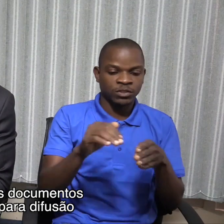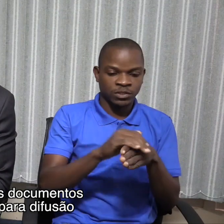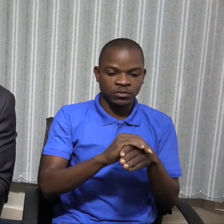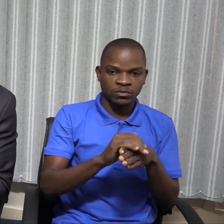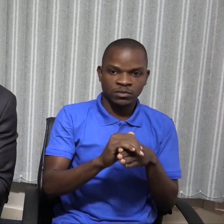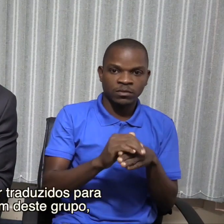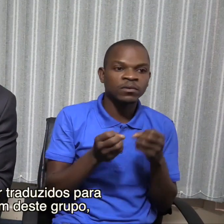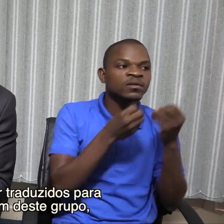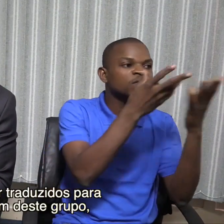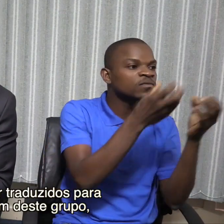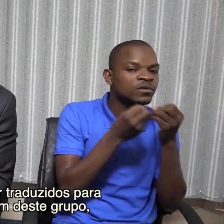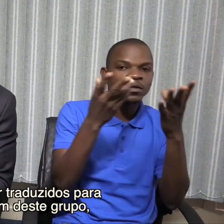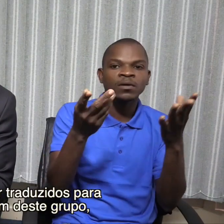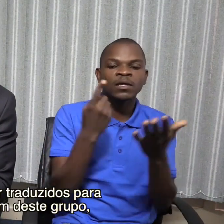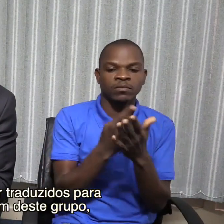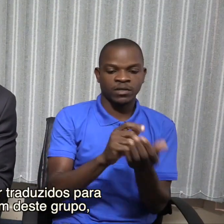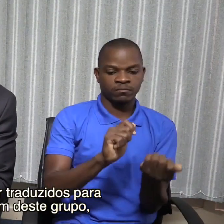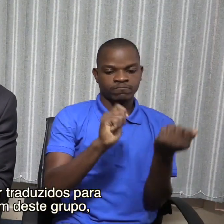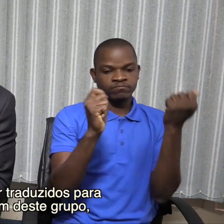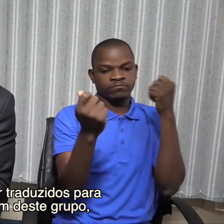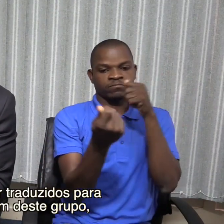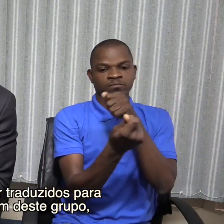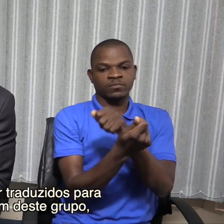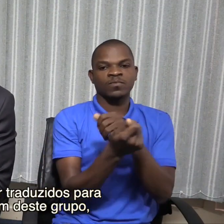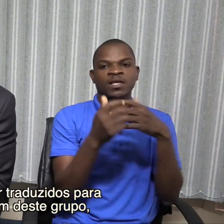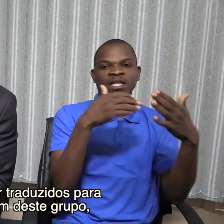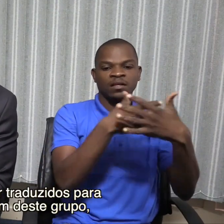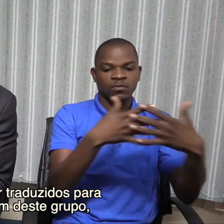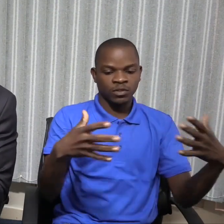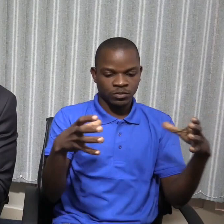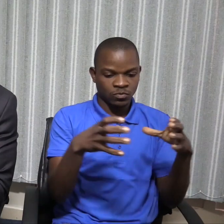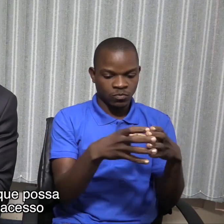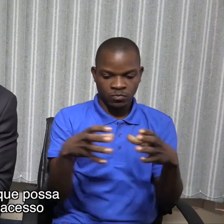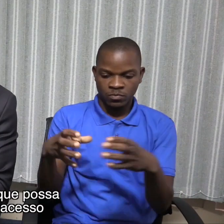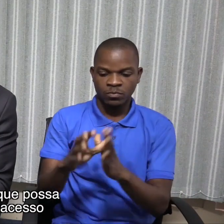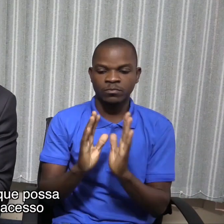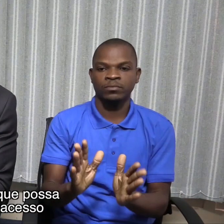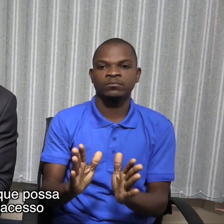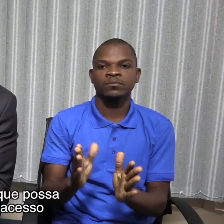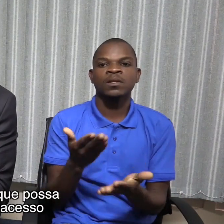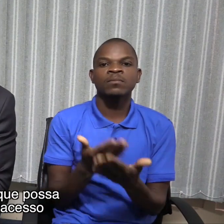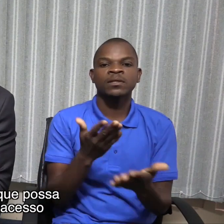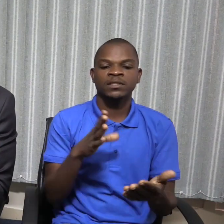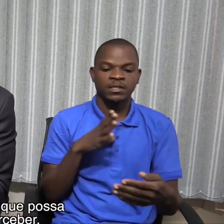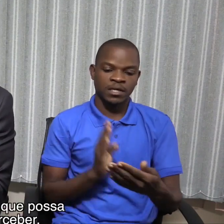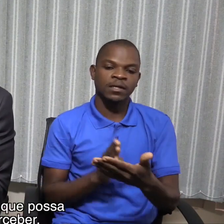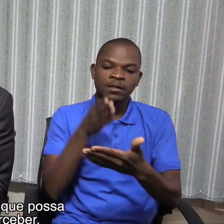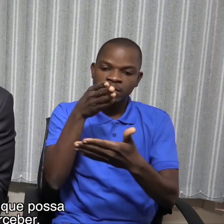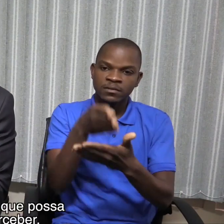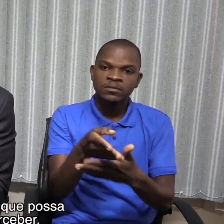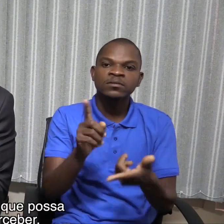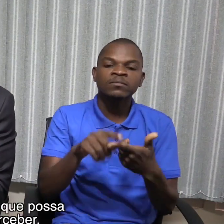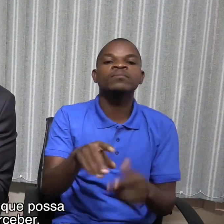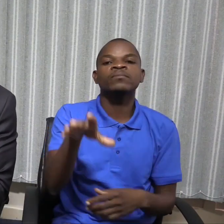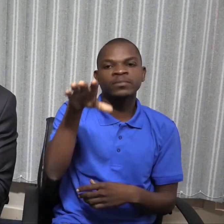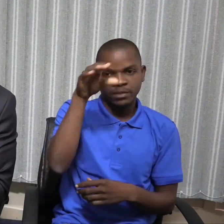para a difusão deveriam ser traduzidos na linguagem deste grupo para que possam ter acesso e para que possam